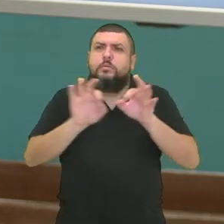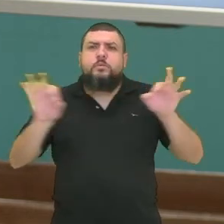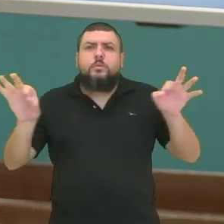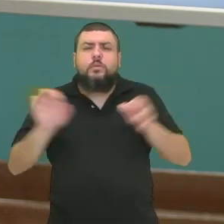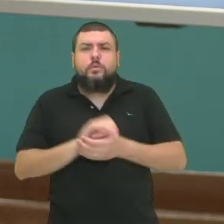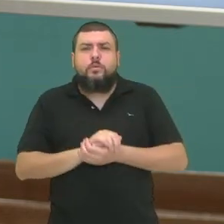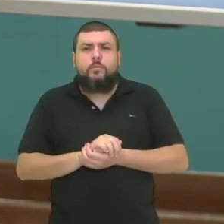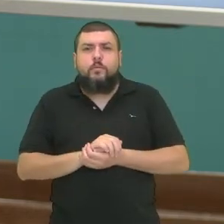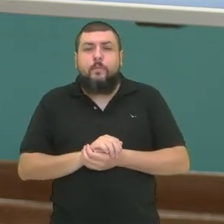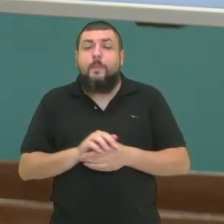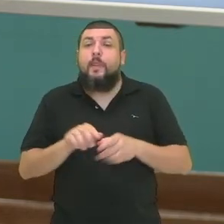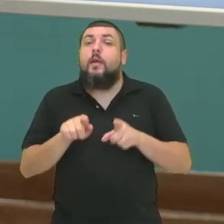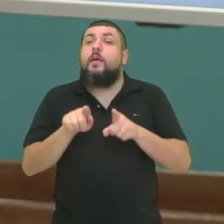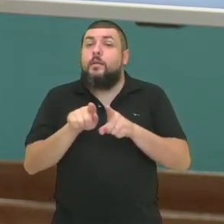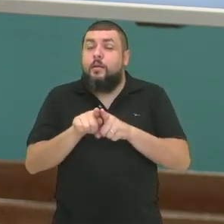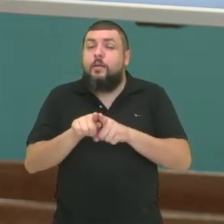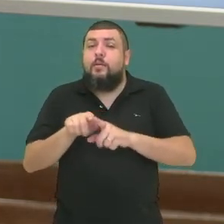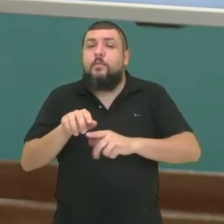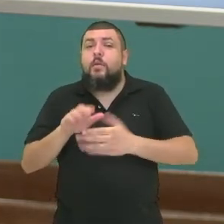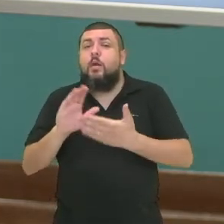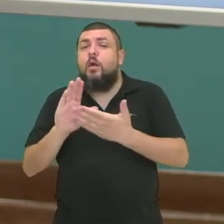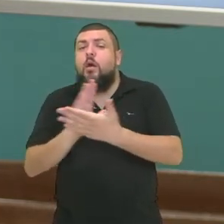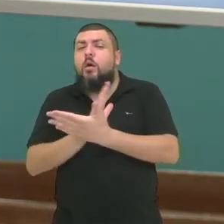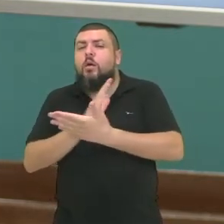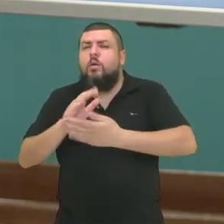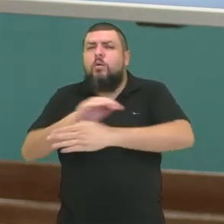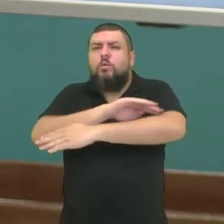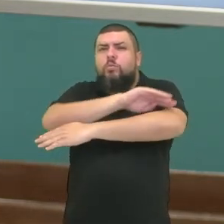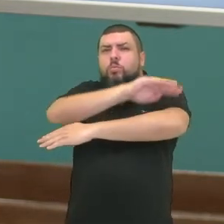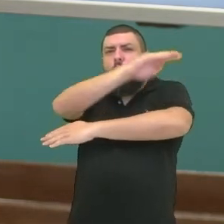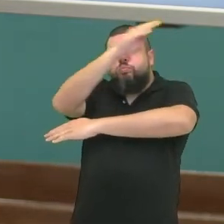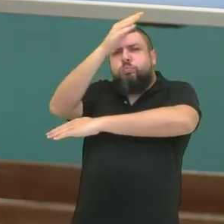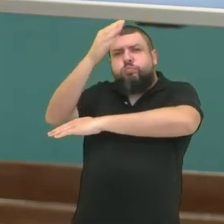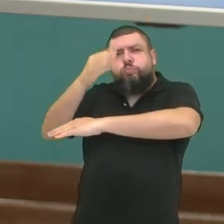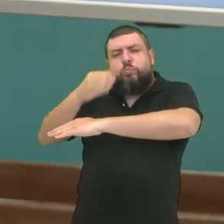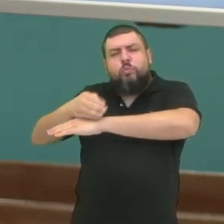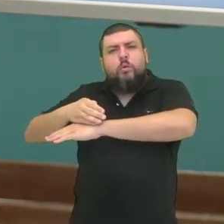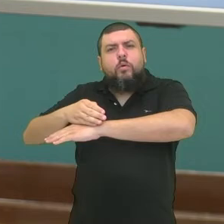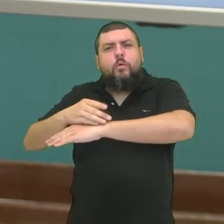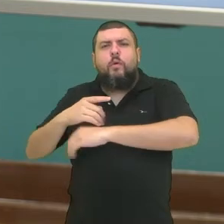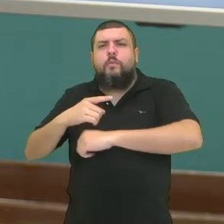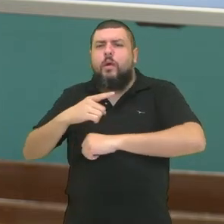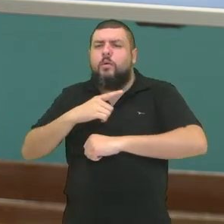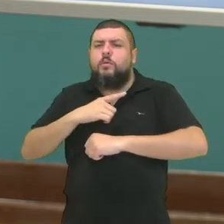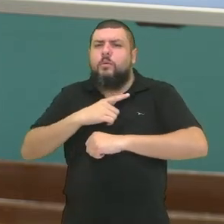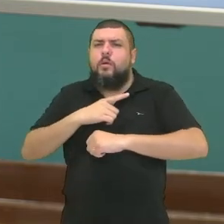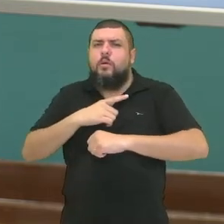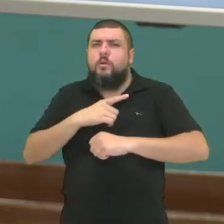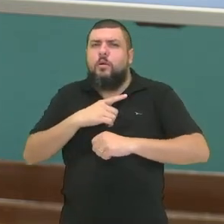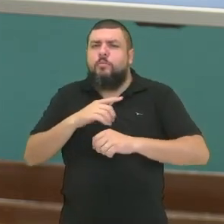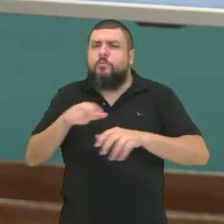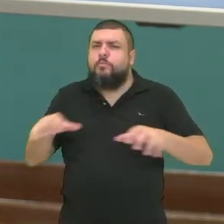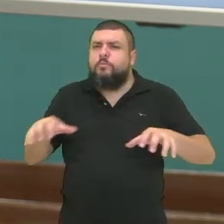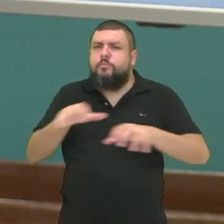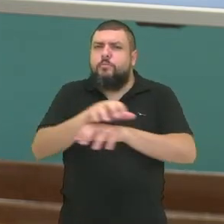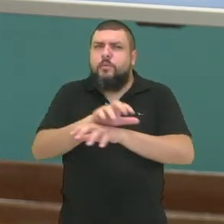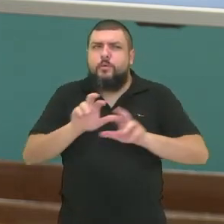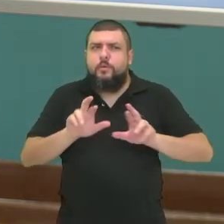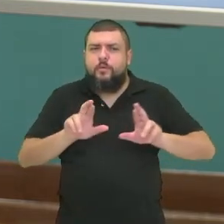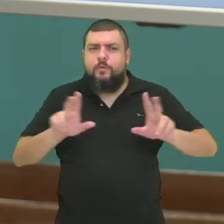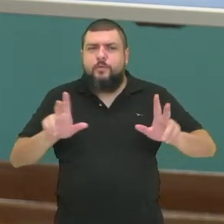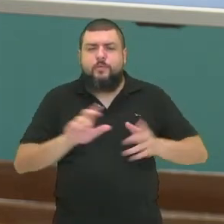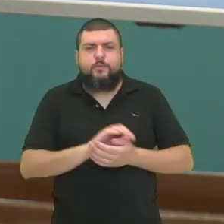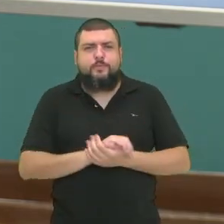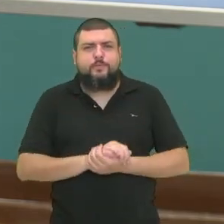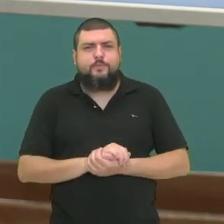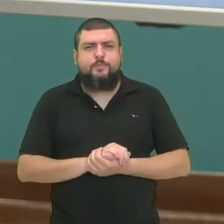de altitude, né? O frio de altitude que a gente vai ver daqui a pouquinho, que influencia na formação de um bioma diferente. Vamos começar aqui então, olha